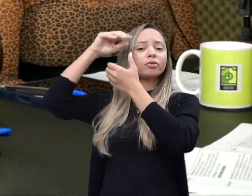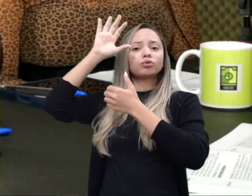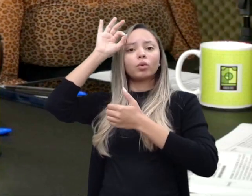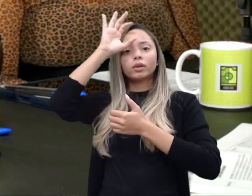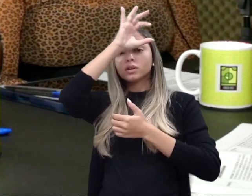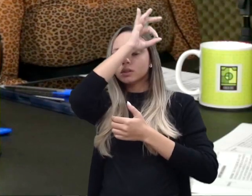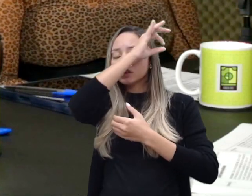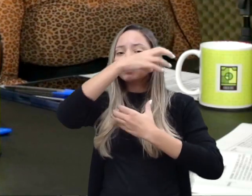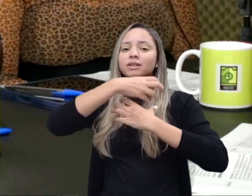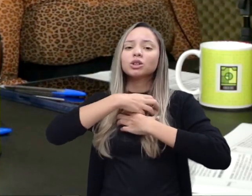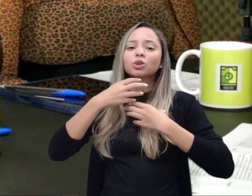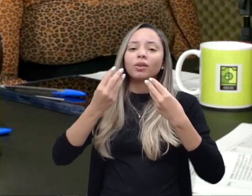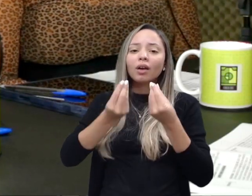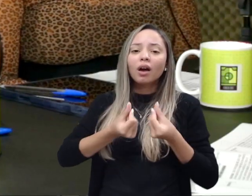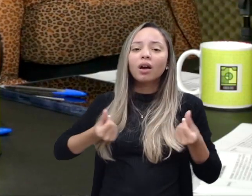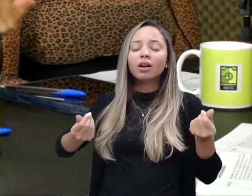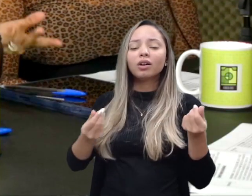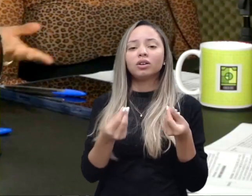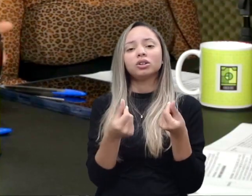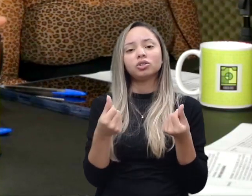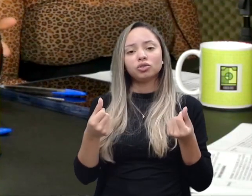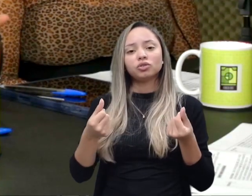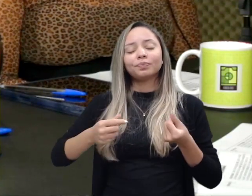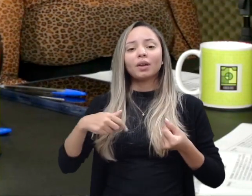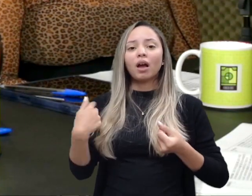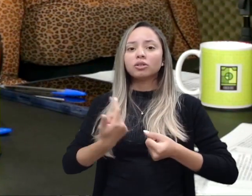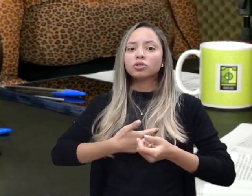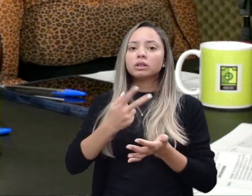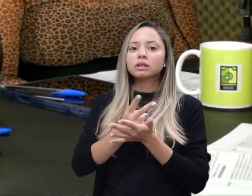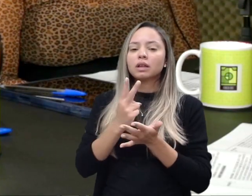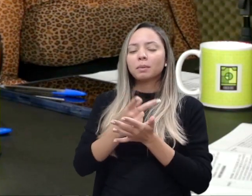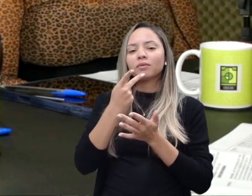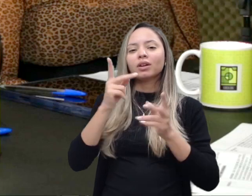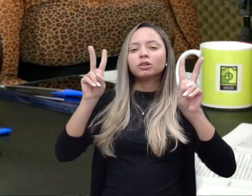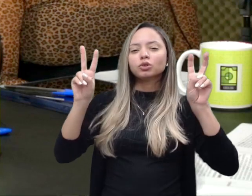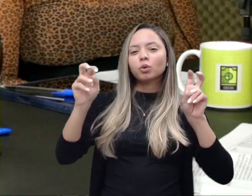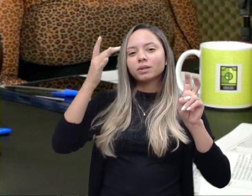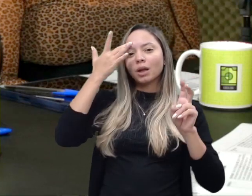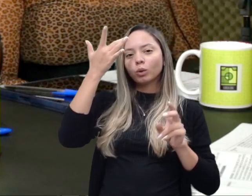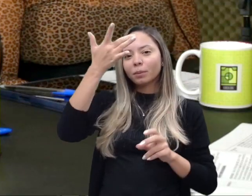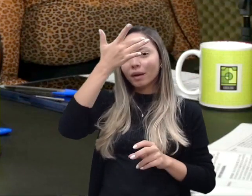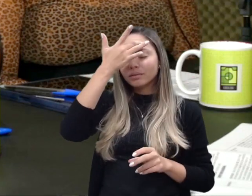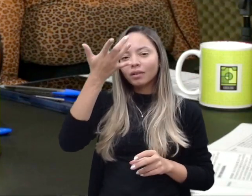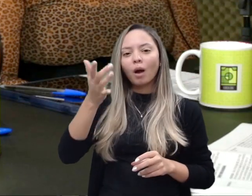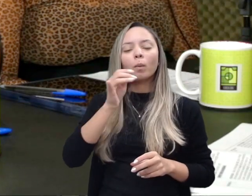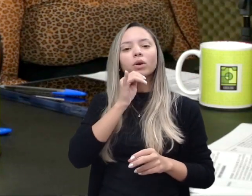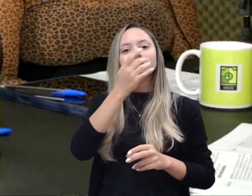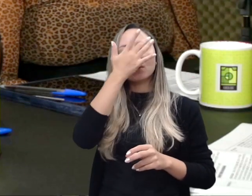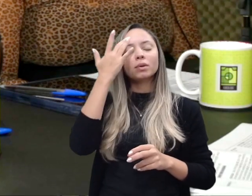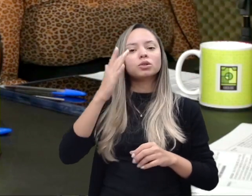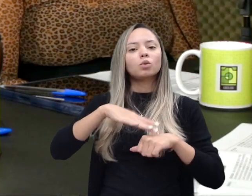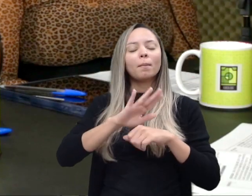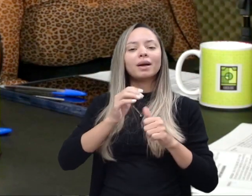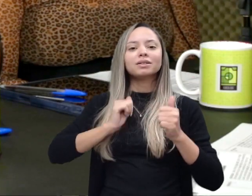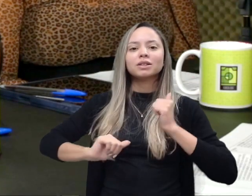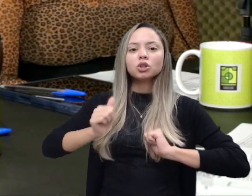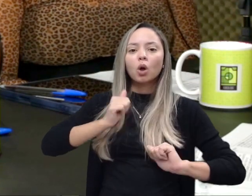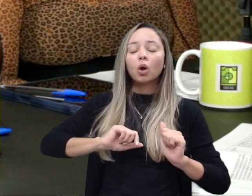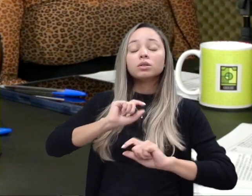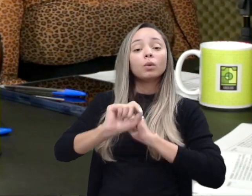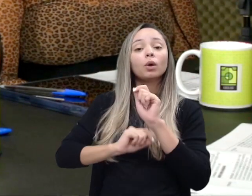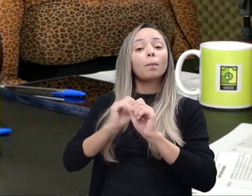dificuldades sensoriais. A gente tem pautado muito a questão da saúde mental. Então, uma pessoa mais ansiosa, o que eu posso fazer pelo meu colega de trabalho